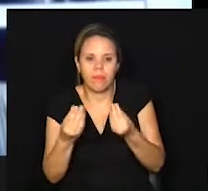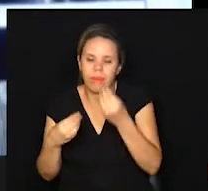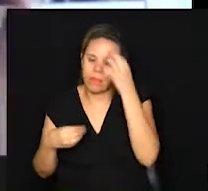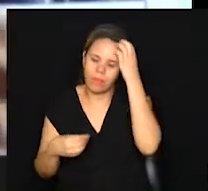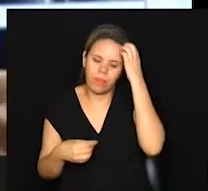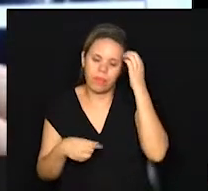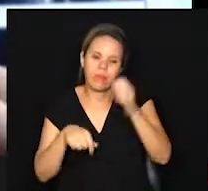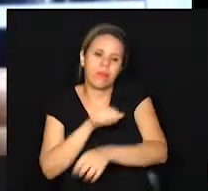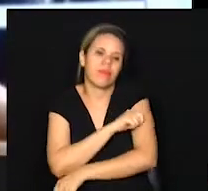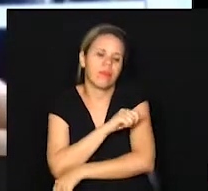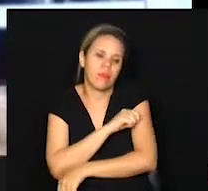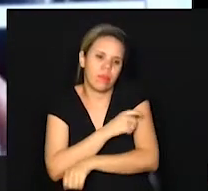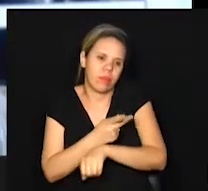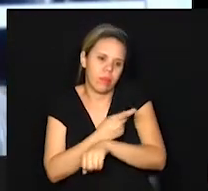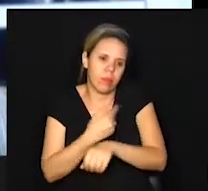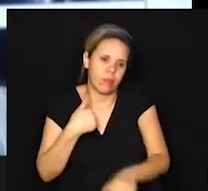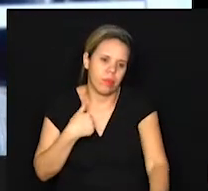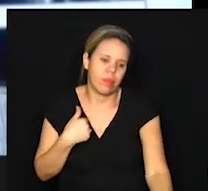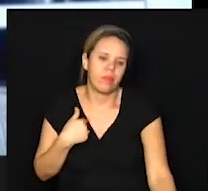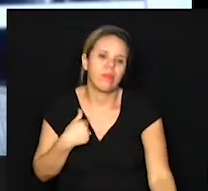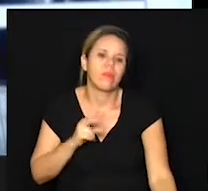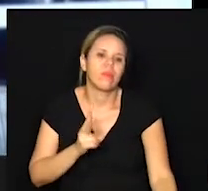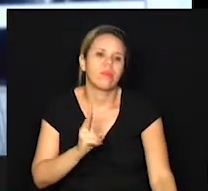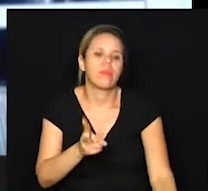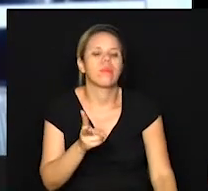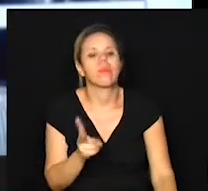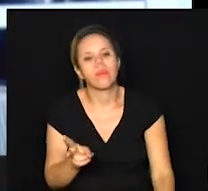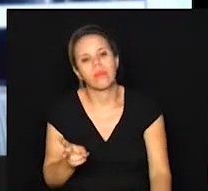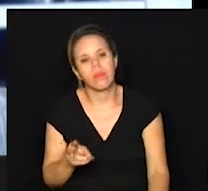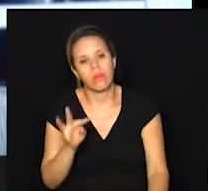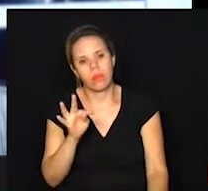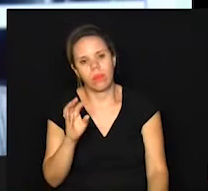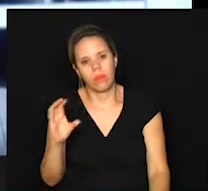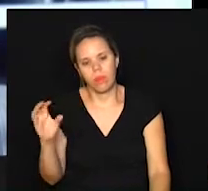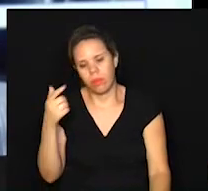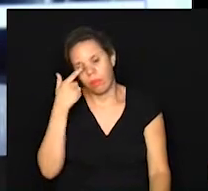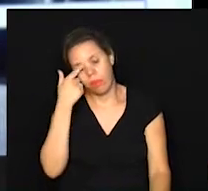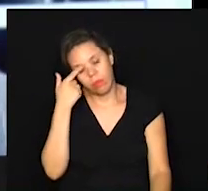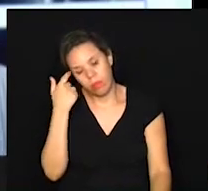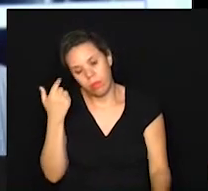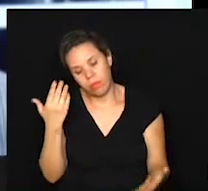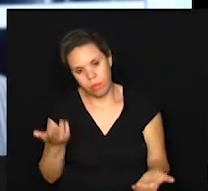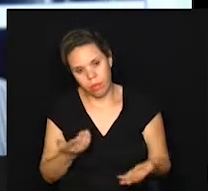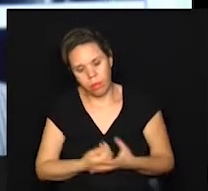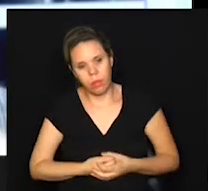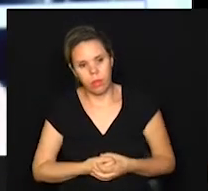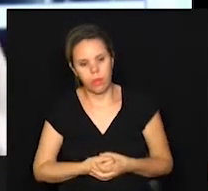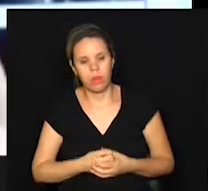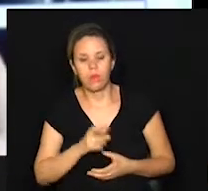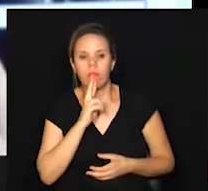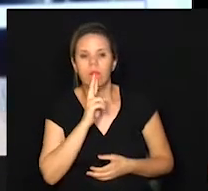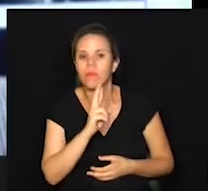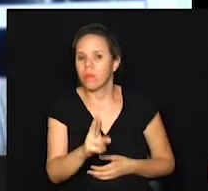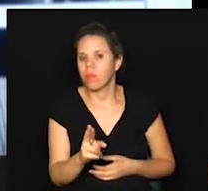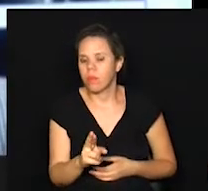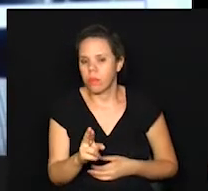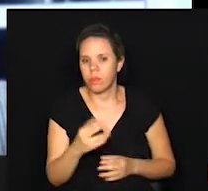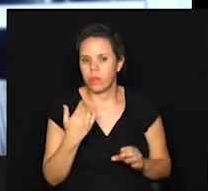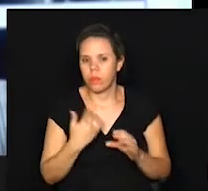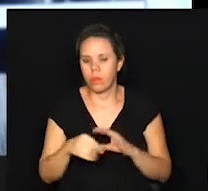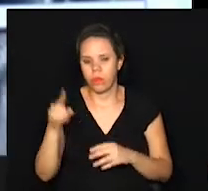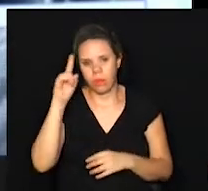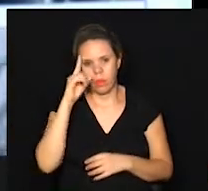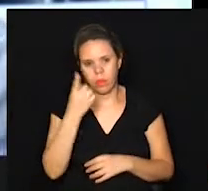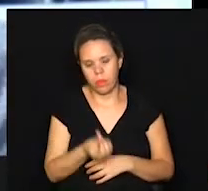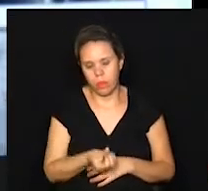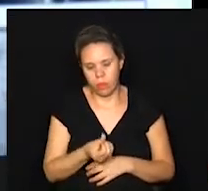alunas vinham me procurar para dar continuidade na orientação de TCC, etc., né? Eu respondi esse e-mail no dia 16, um domingo,